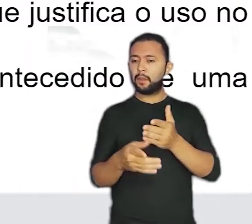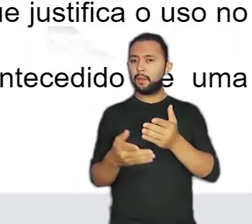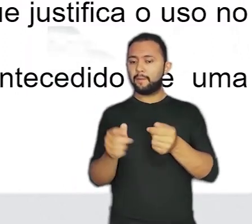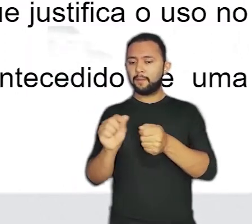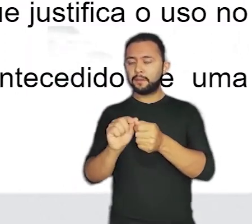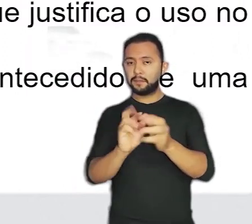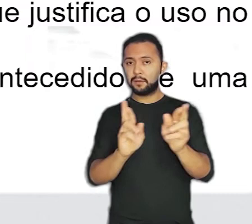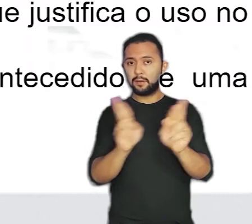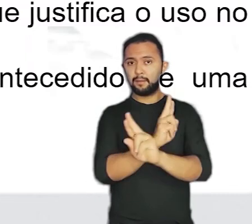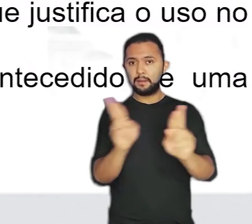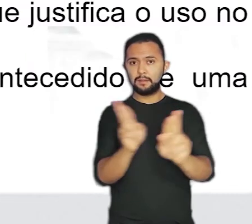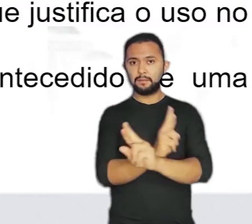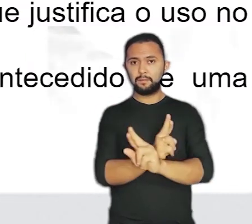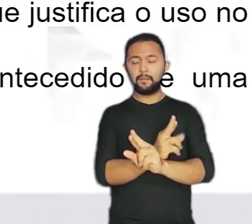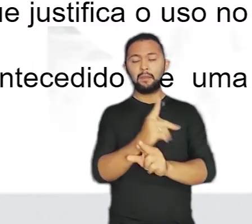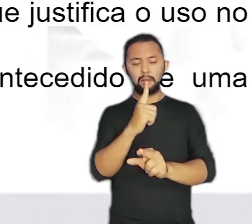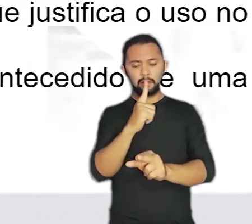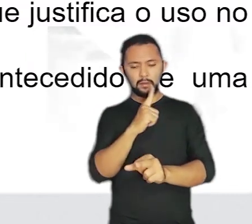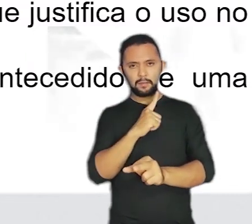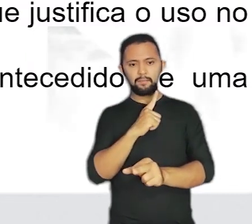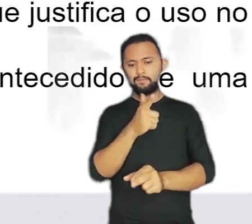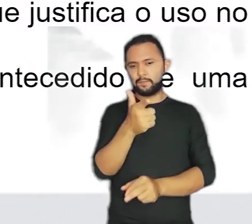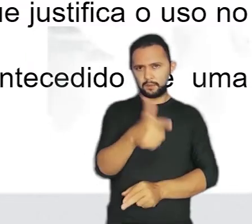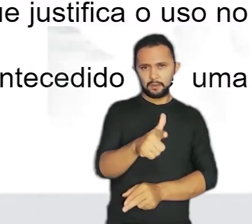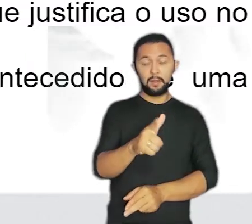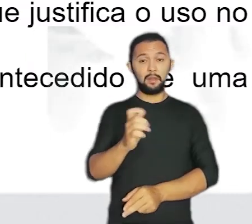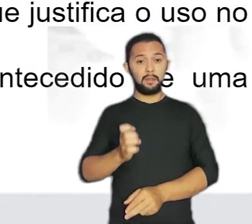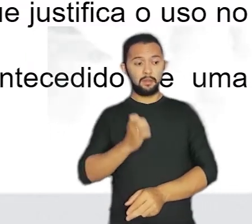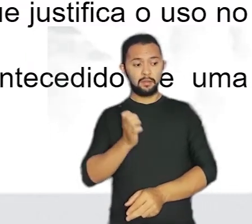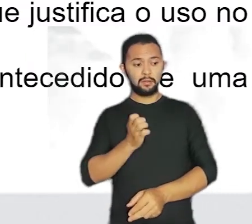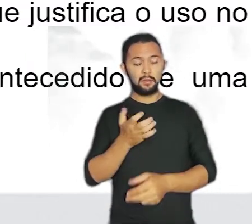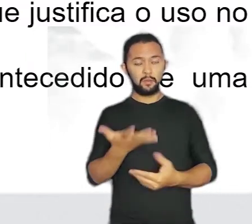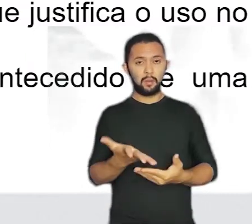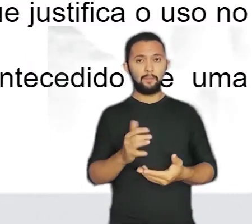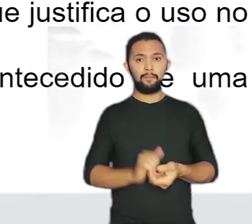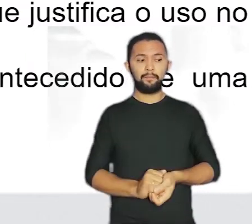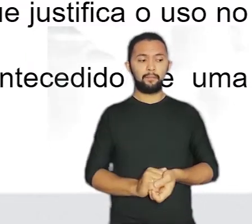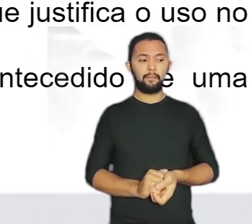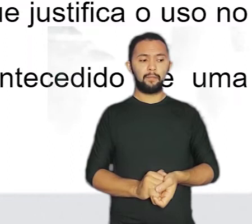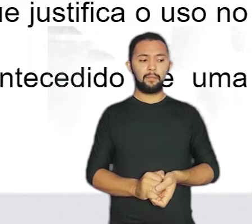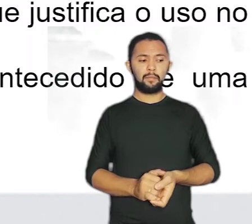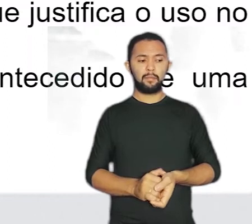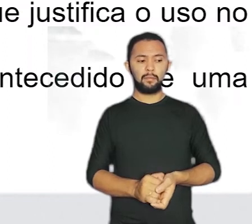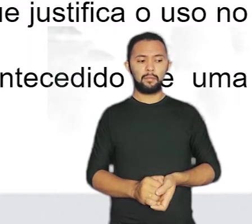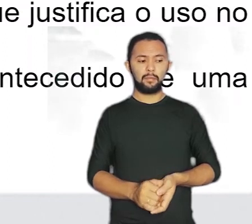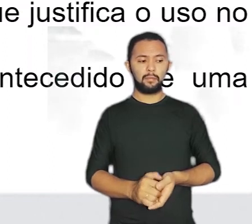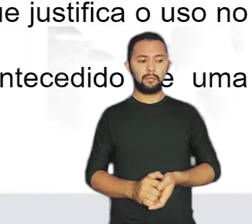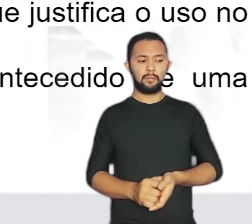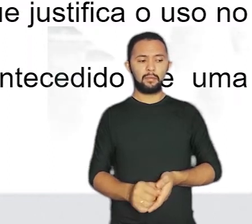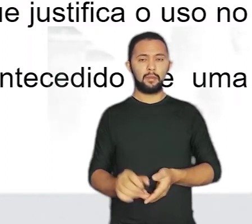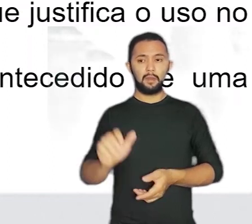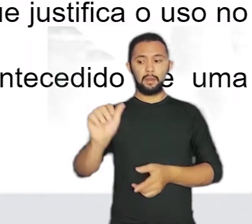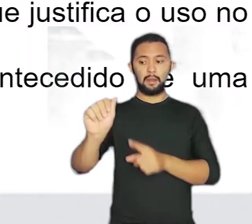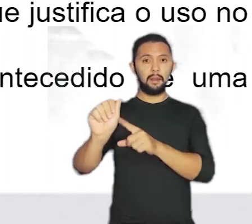havia e não havia ricos, é possível dizer que a concordância está correta, já que o verbo haver é impessoal. Essa alternativa está correta